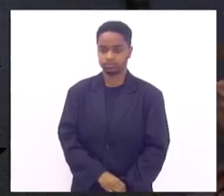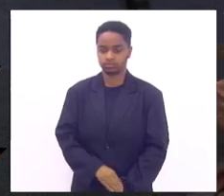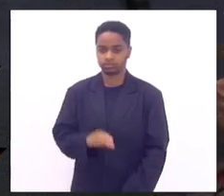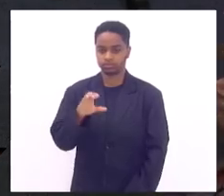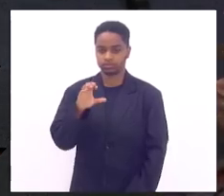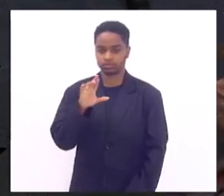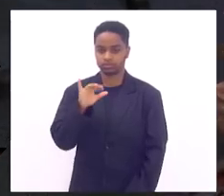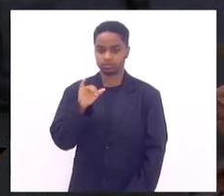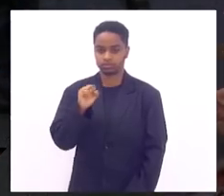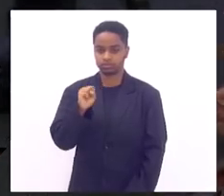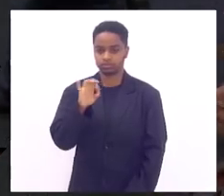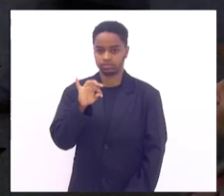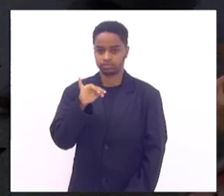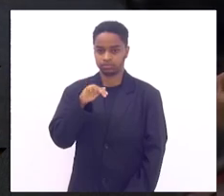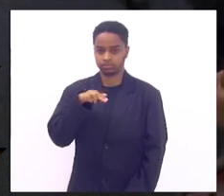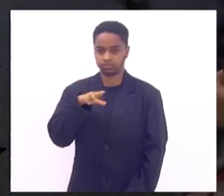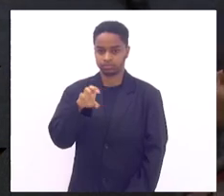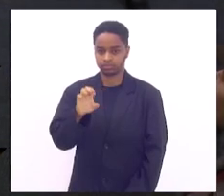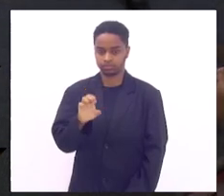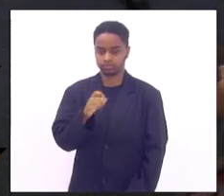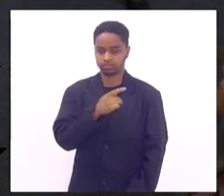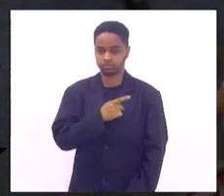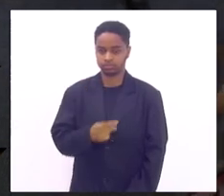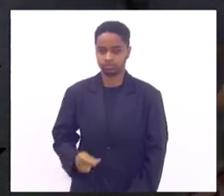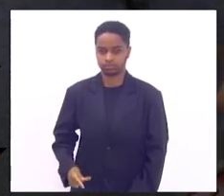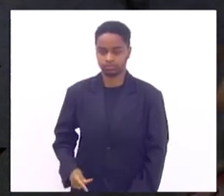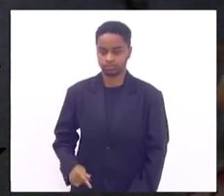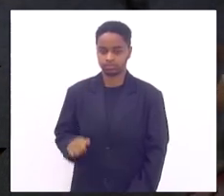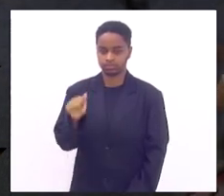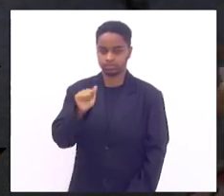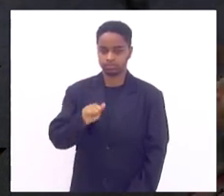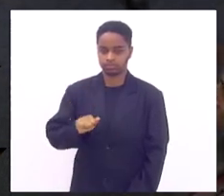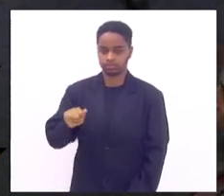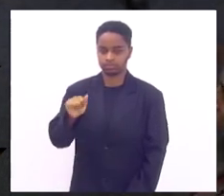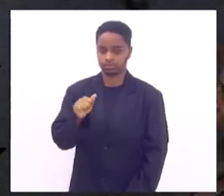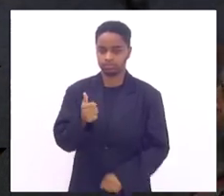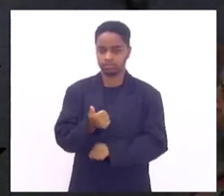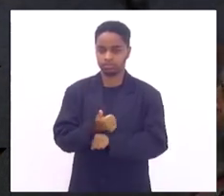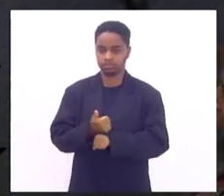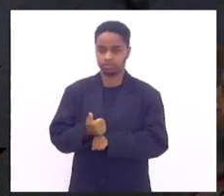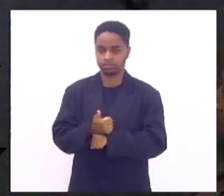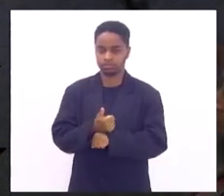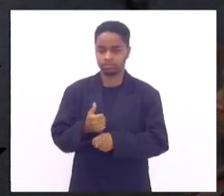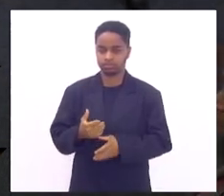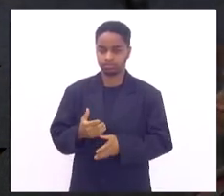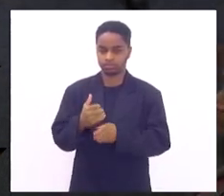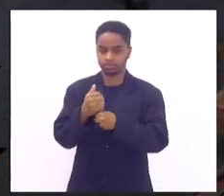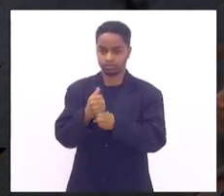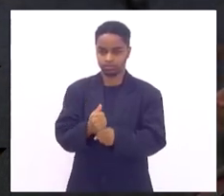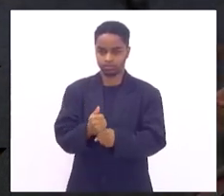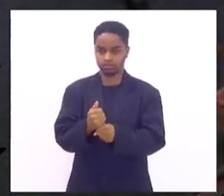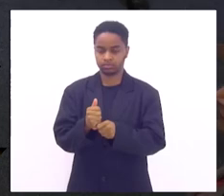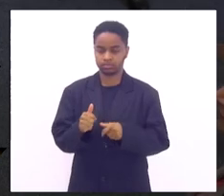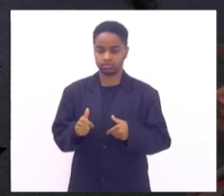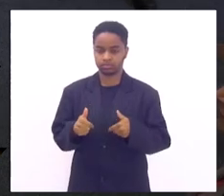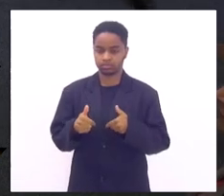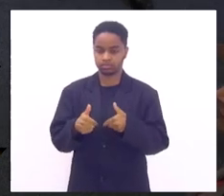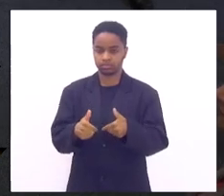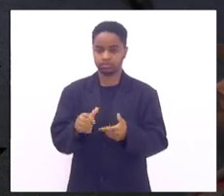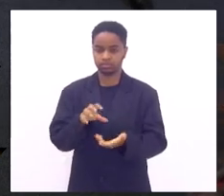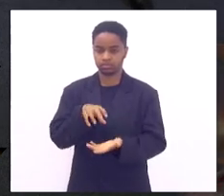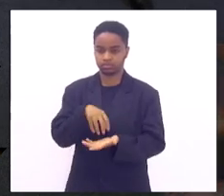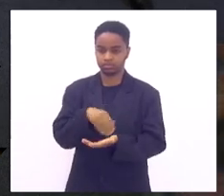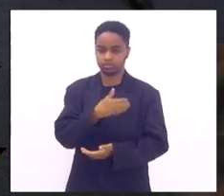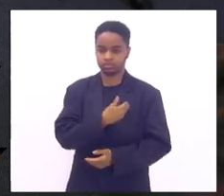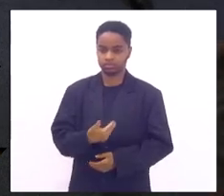Cristiane Berriel Lima da Silveira, presidente da Associação dos Profissionais de Contabilidade Aplicada ao Setor